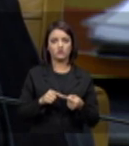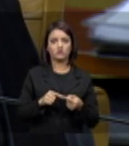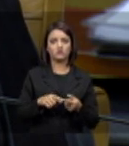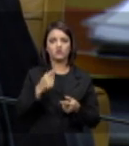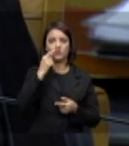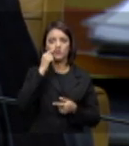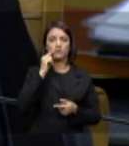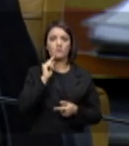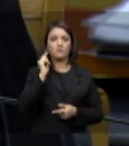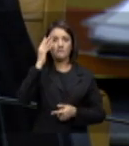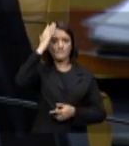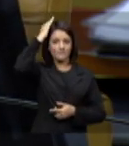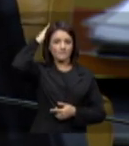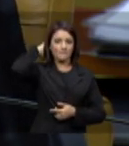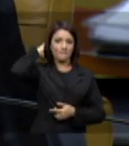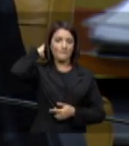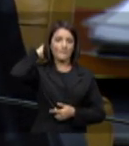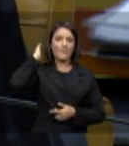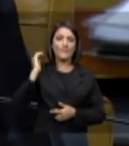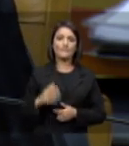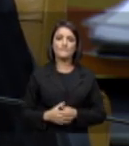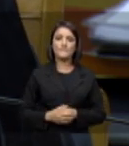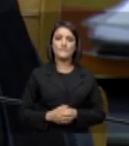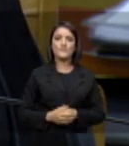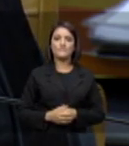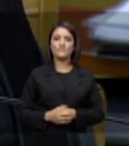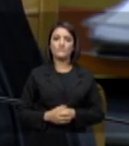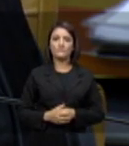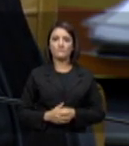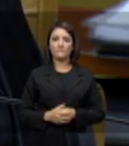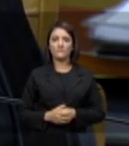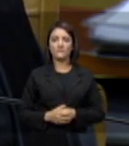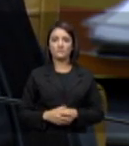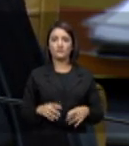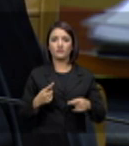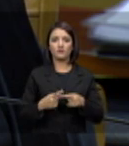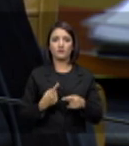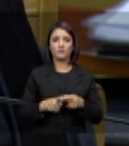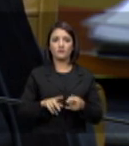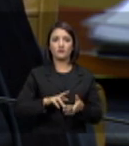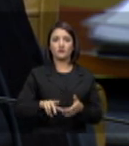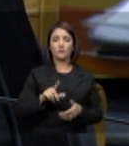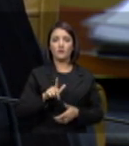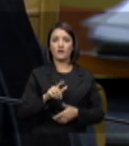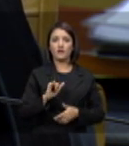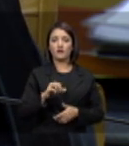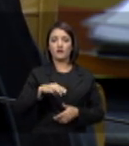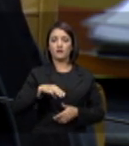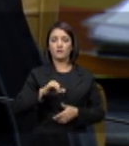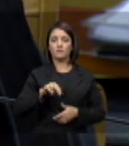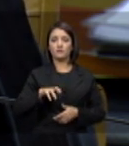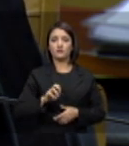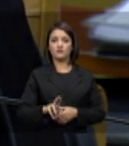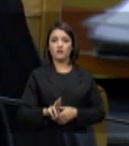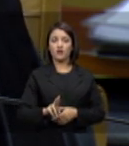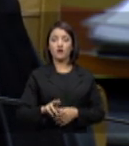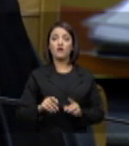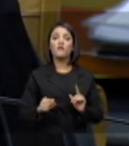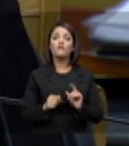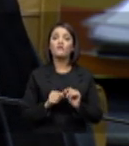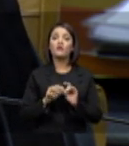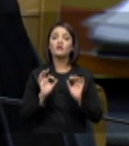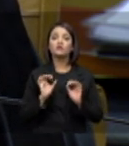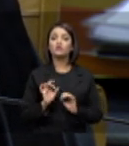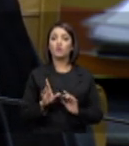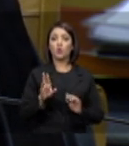decisão do ministro marco aurélio que se quer é uma liminar sua excelência inclusive e faz é